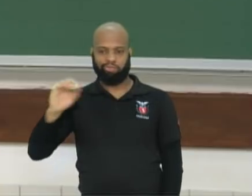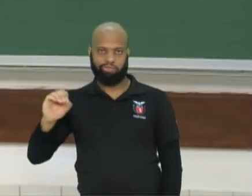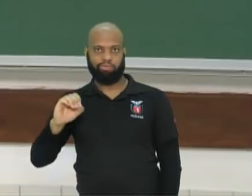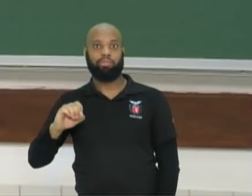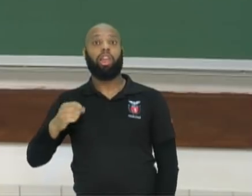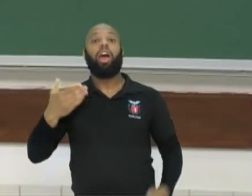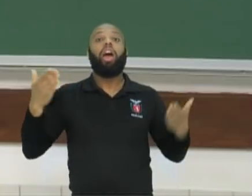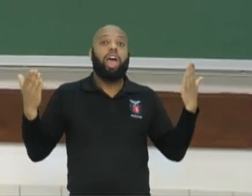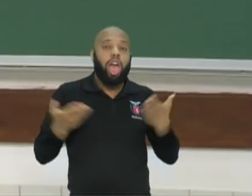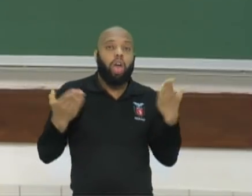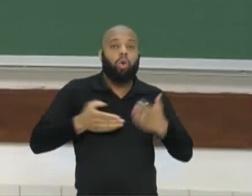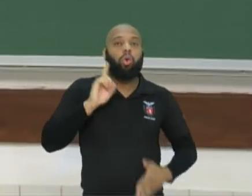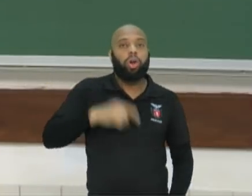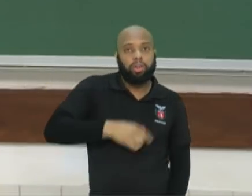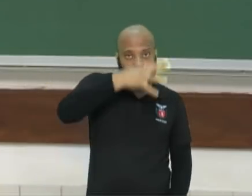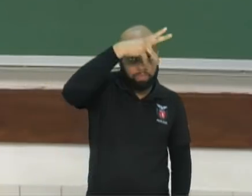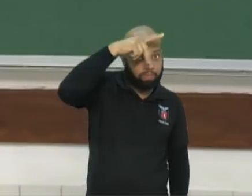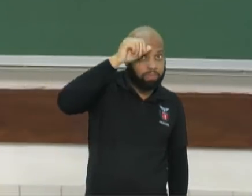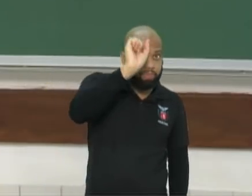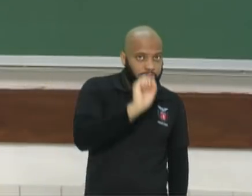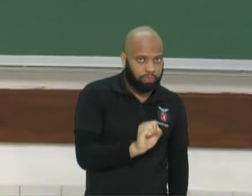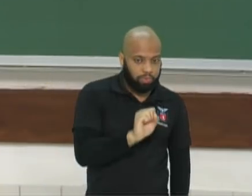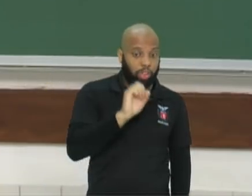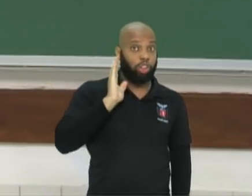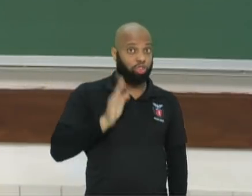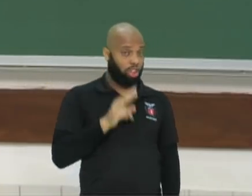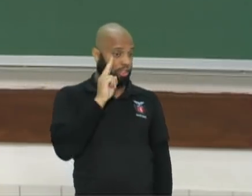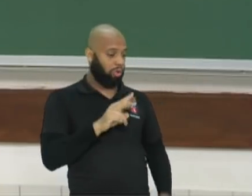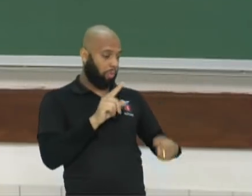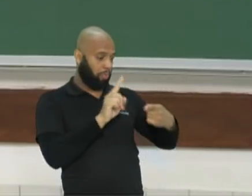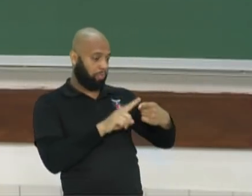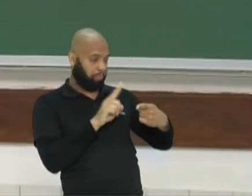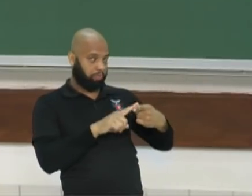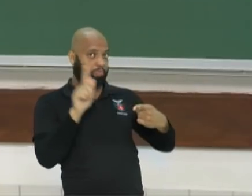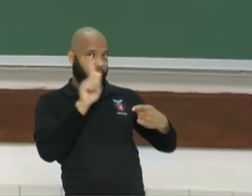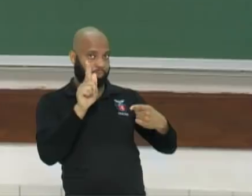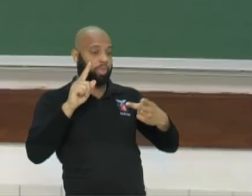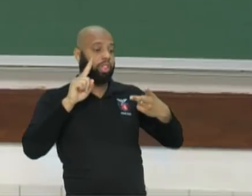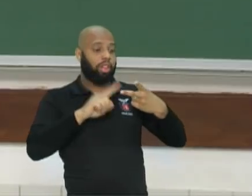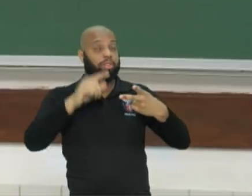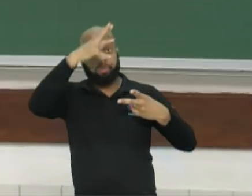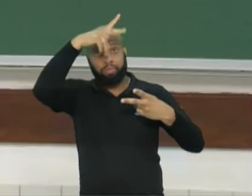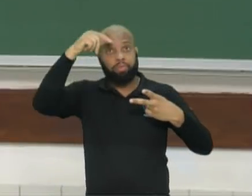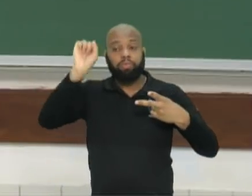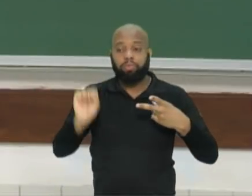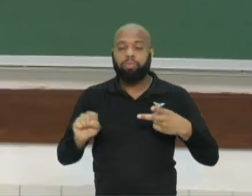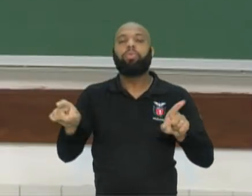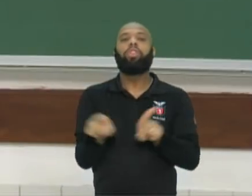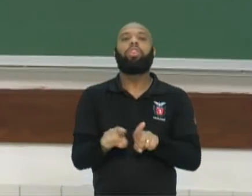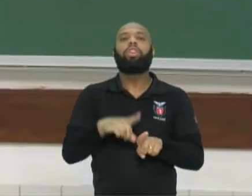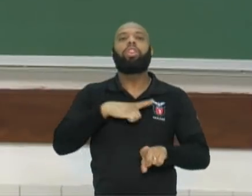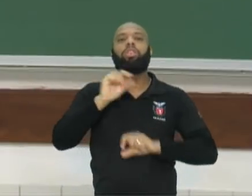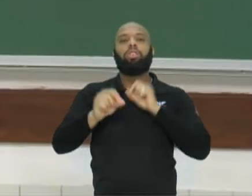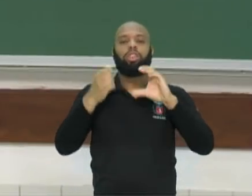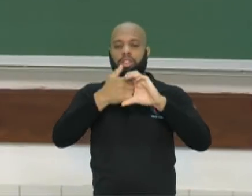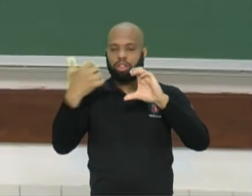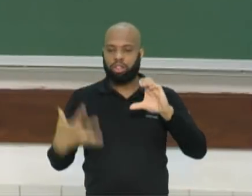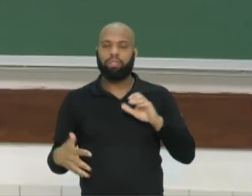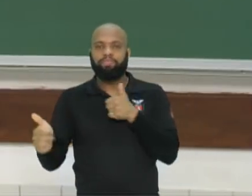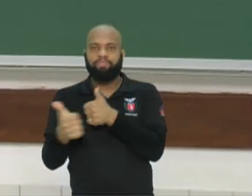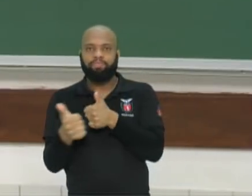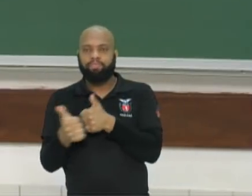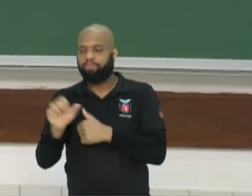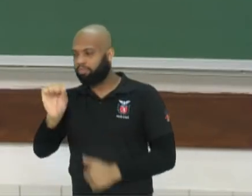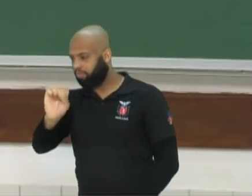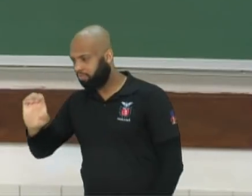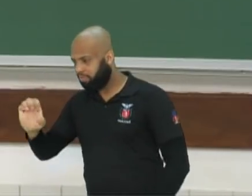de Goiás, que é uma das áreas do centro-oeste que tem concentração de indústrias. E no Mato Grosso do Sul, que também tem aquela característica de estar próximo